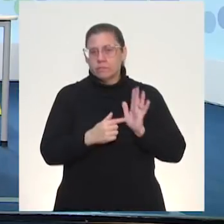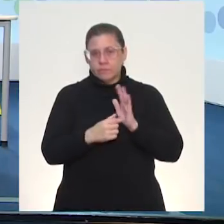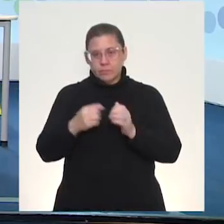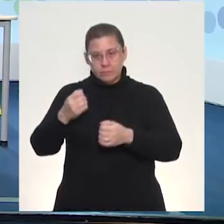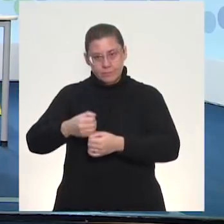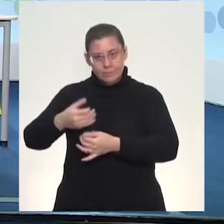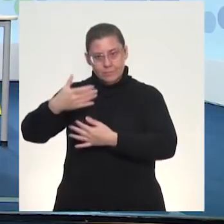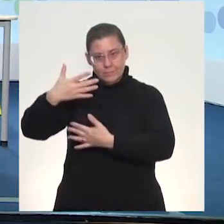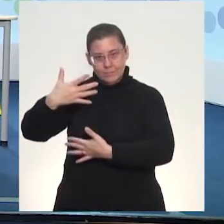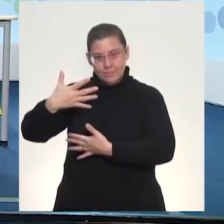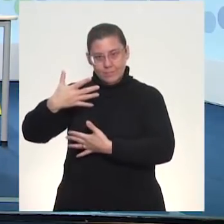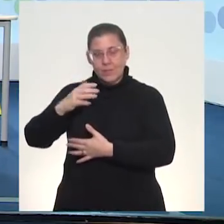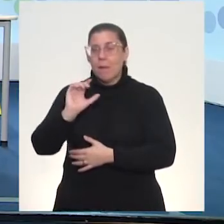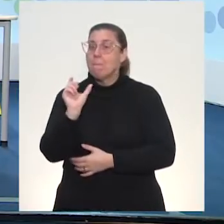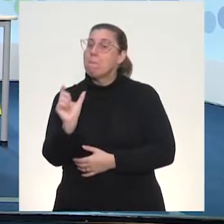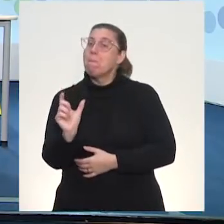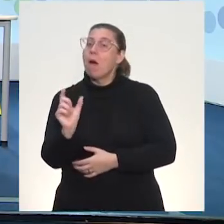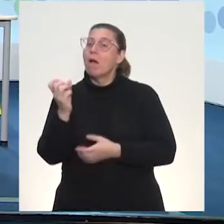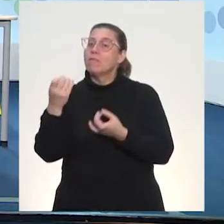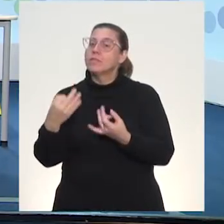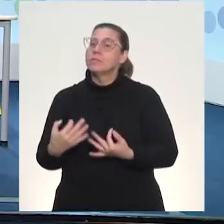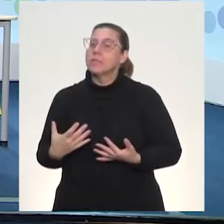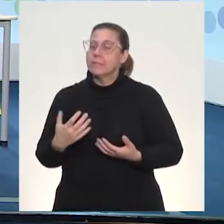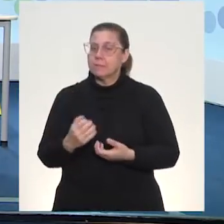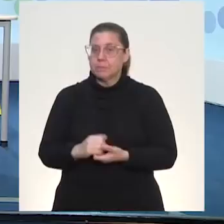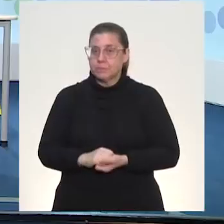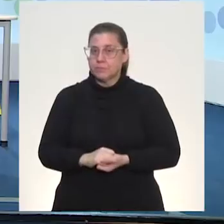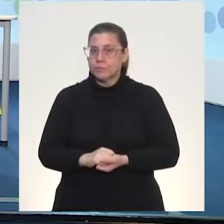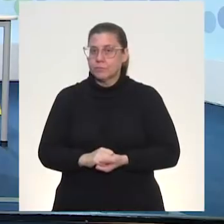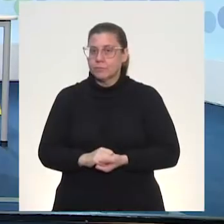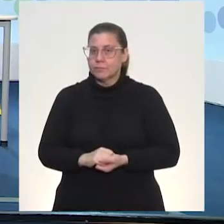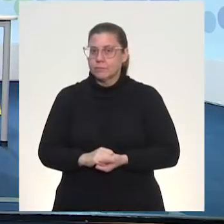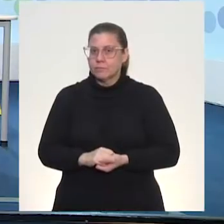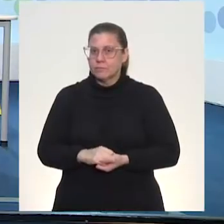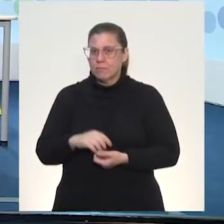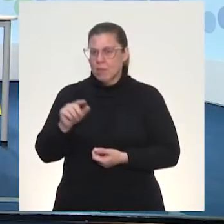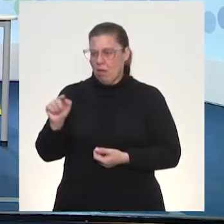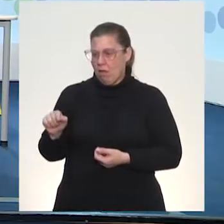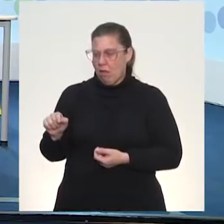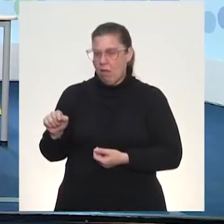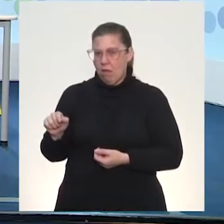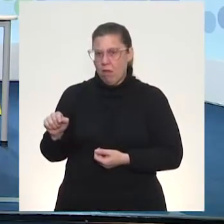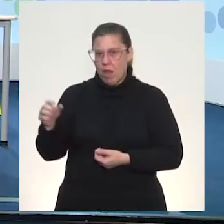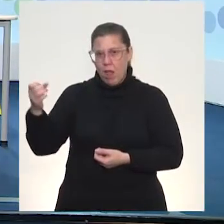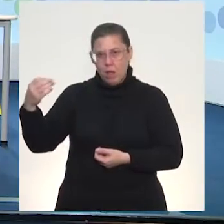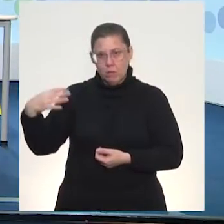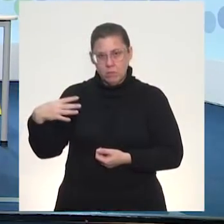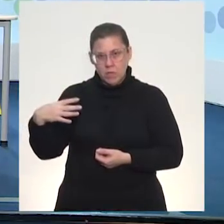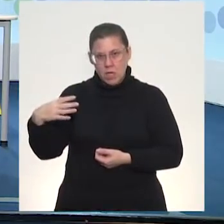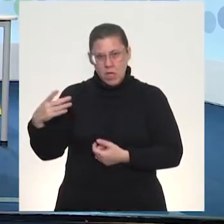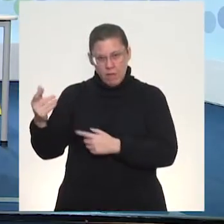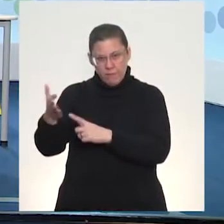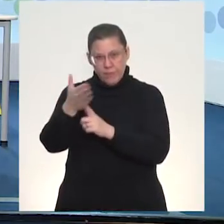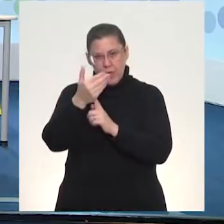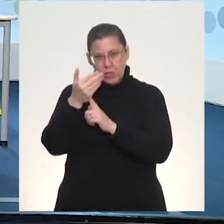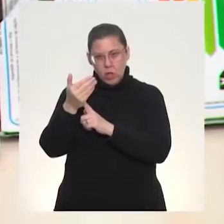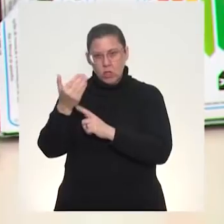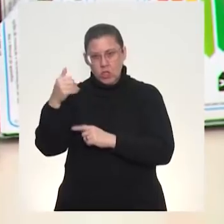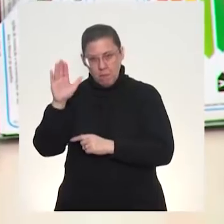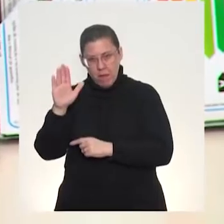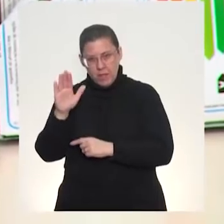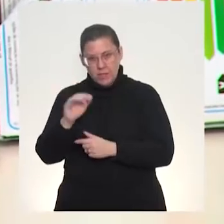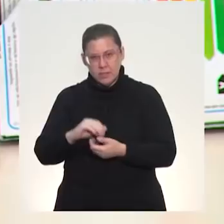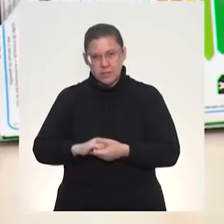chat, estudante, a palavra que explica isso daqui. Será que essa lâmpada aqui tem mais tecnologia do que a lâmpada